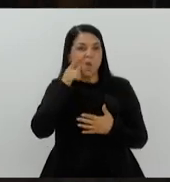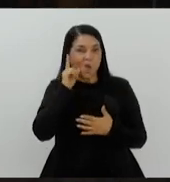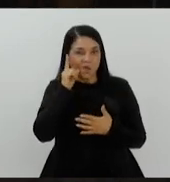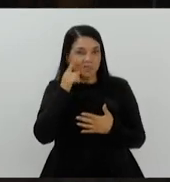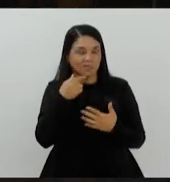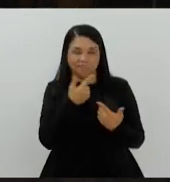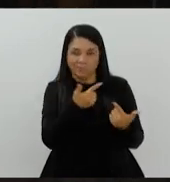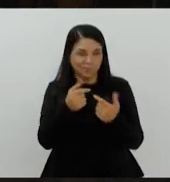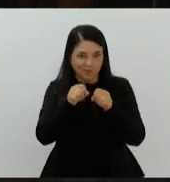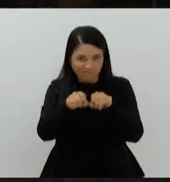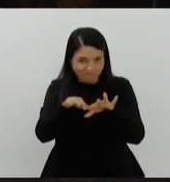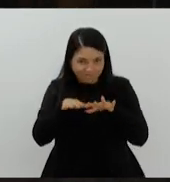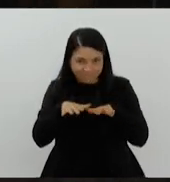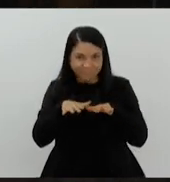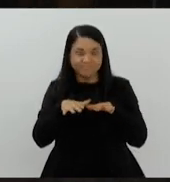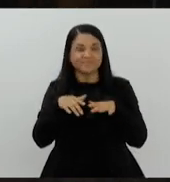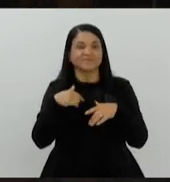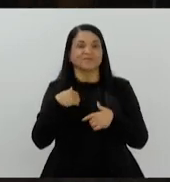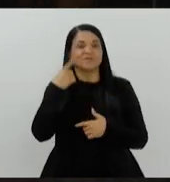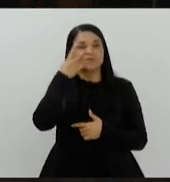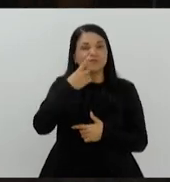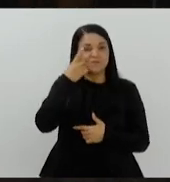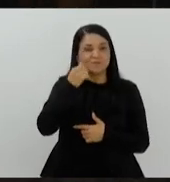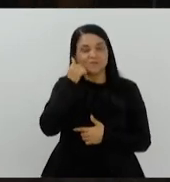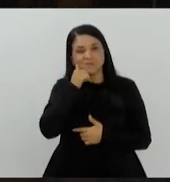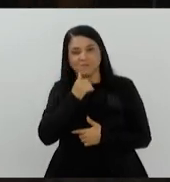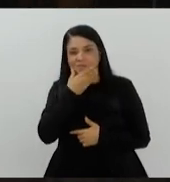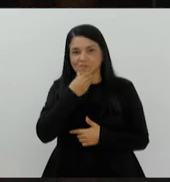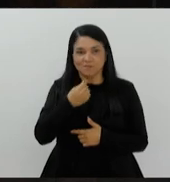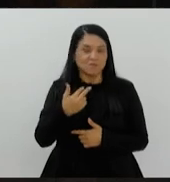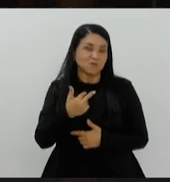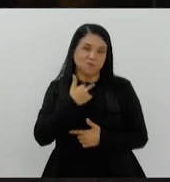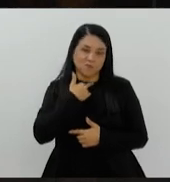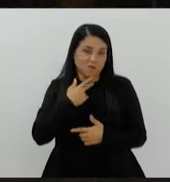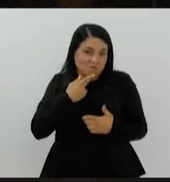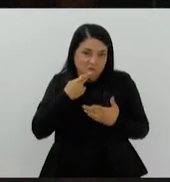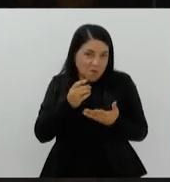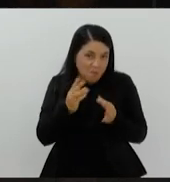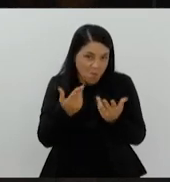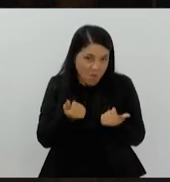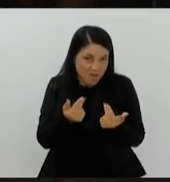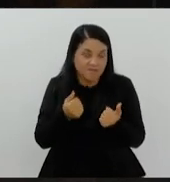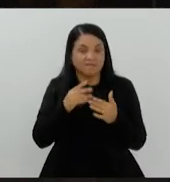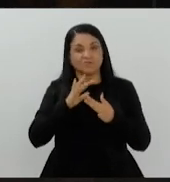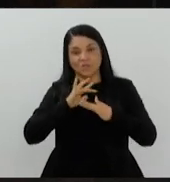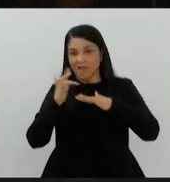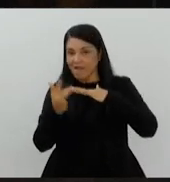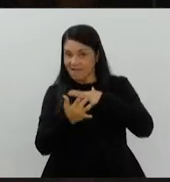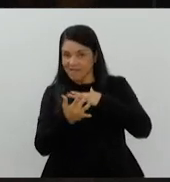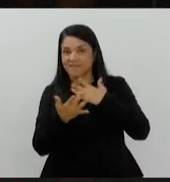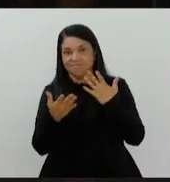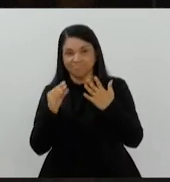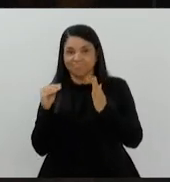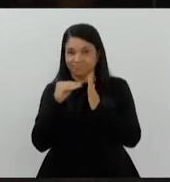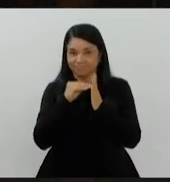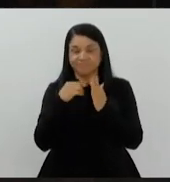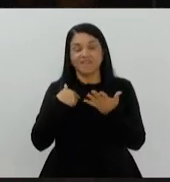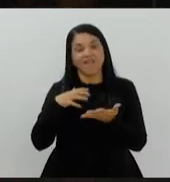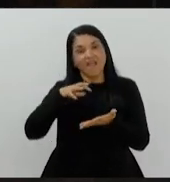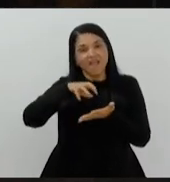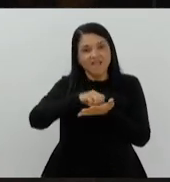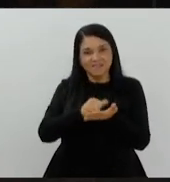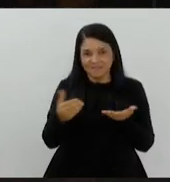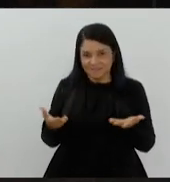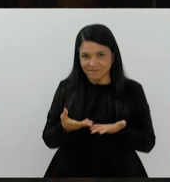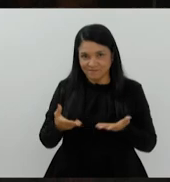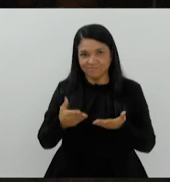ter sessão, os deputados e deputadas não puderam se pronunciaram nas redes, né? Mas aqui fica o registro